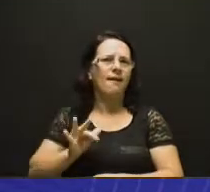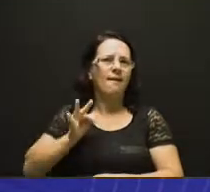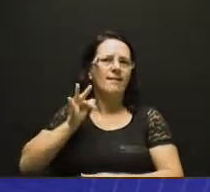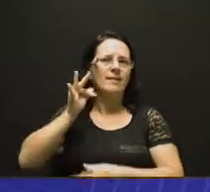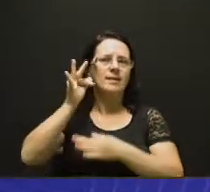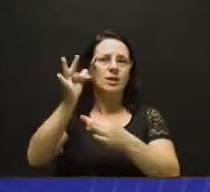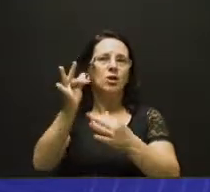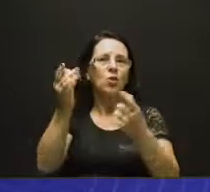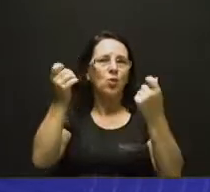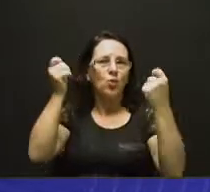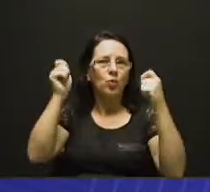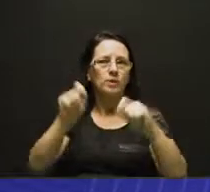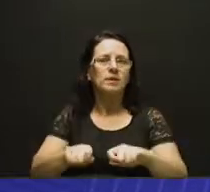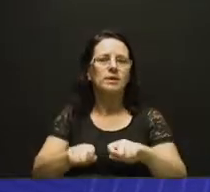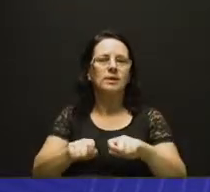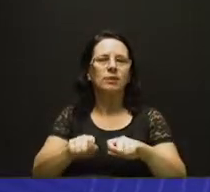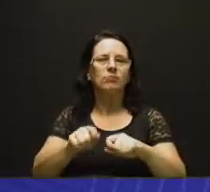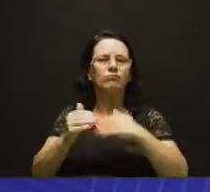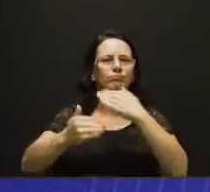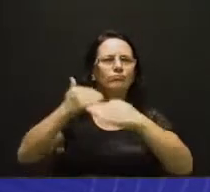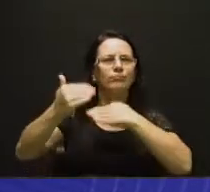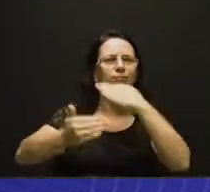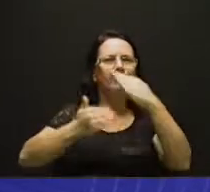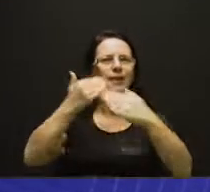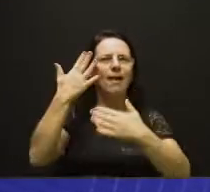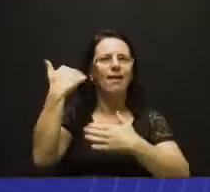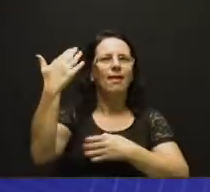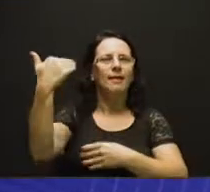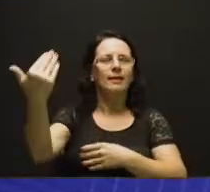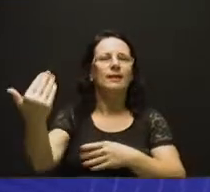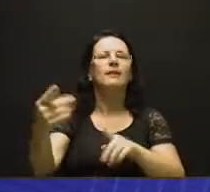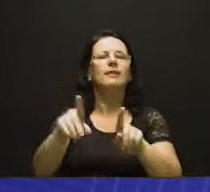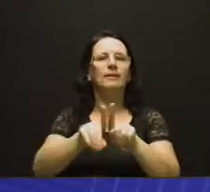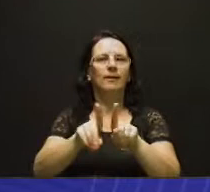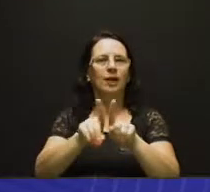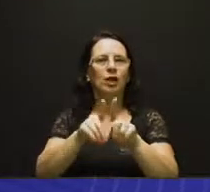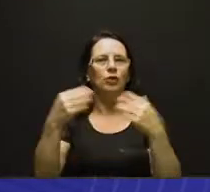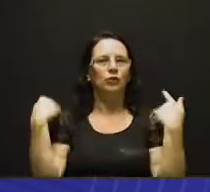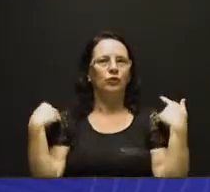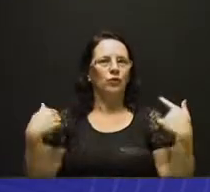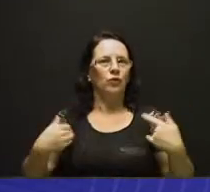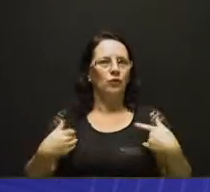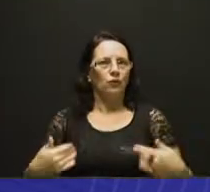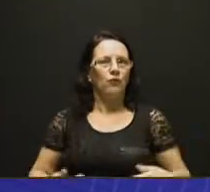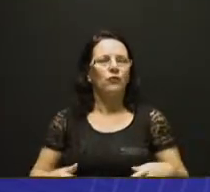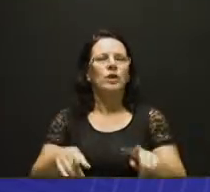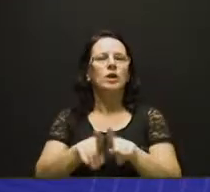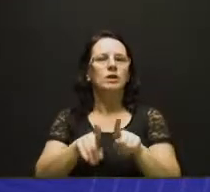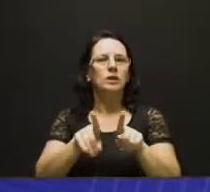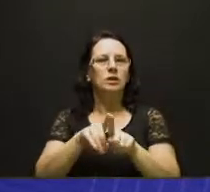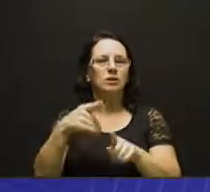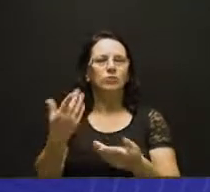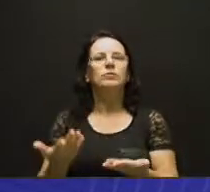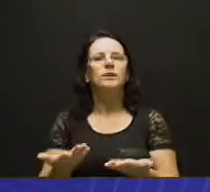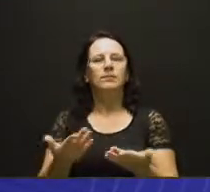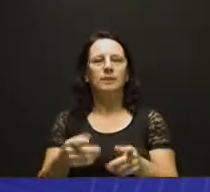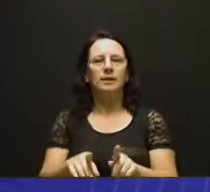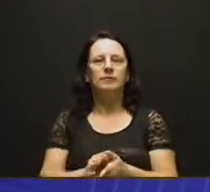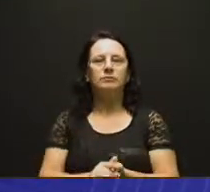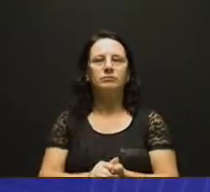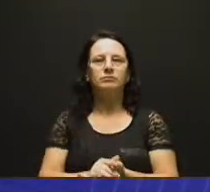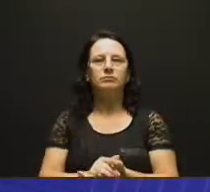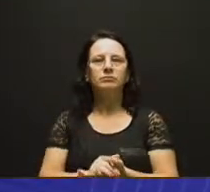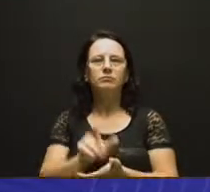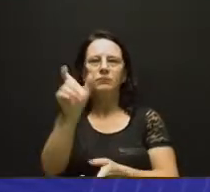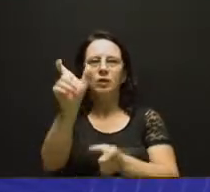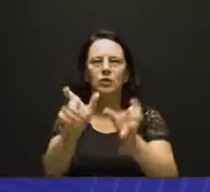alcançar o máximo de desenvolvimento possível de seus talentos e habilidades físicas sensoriais intelectuais e sociais segundo suas